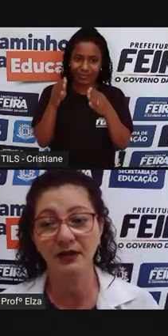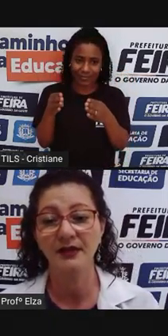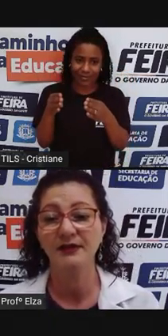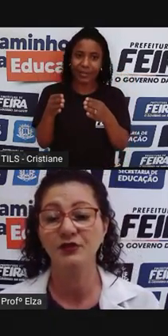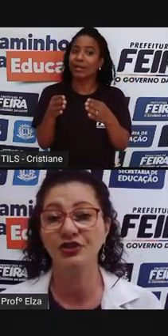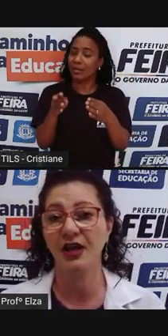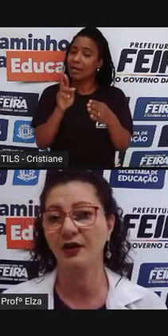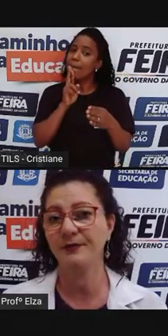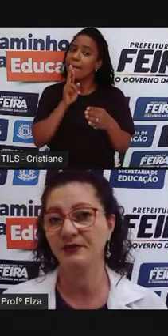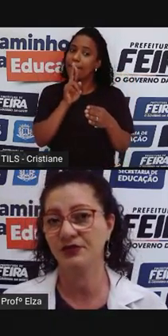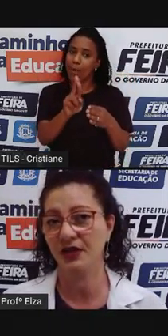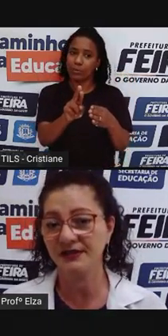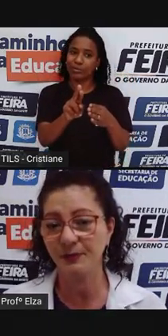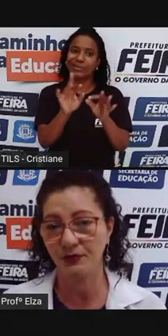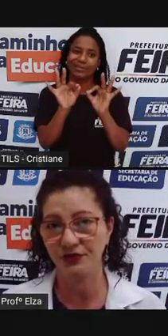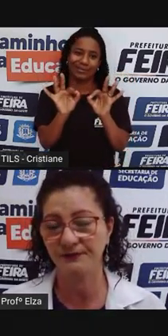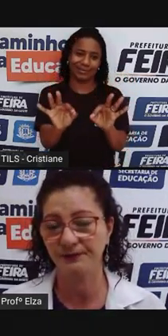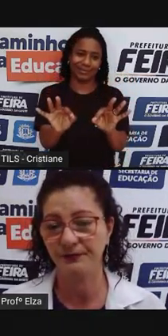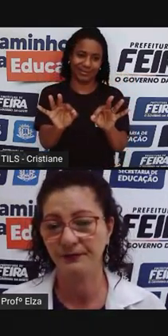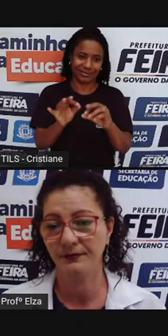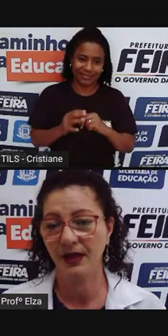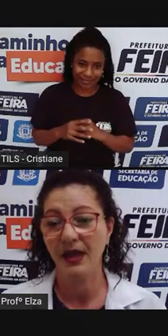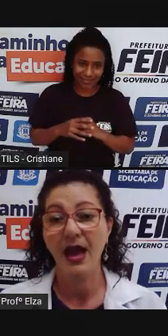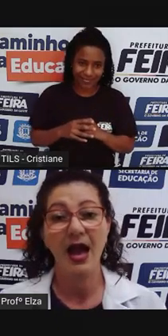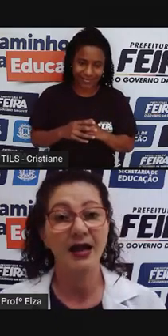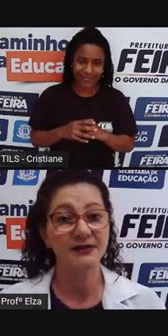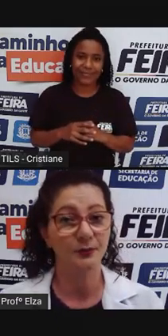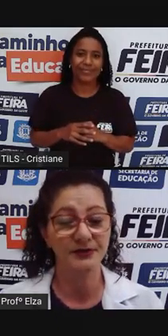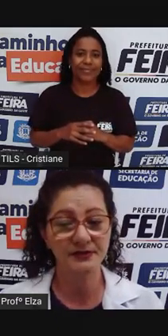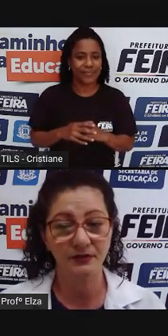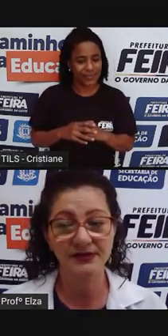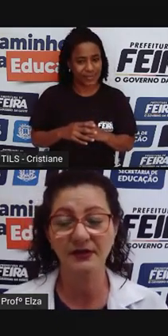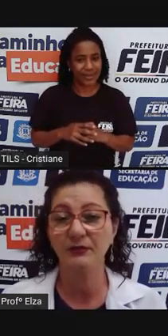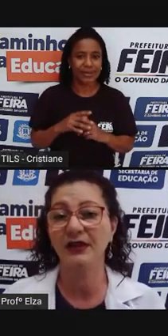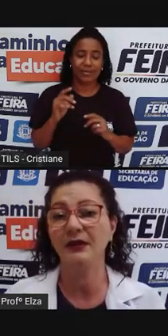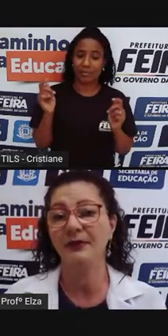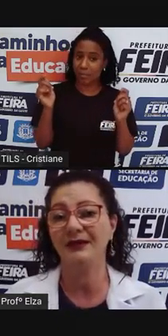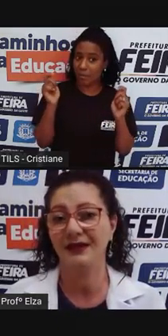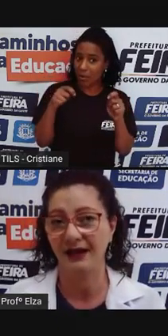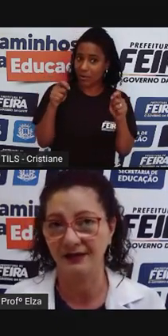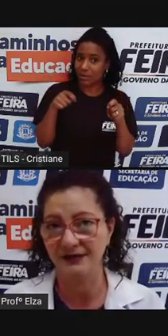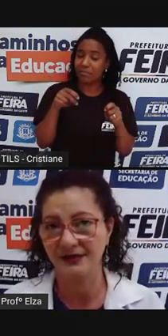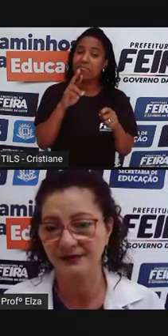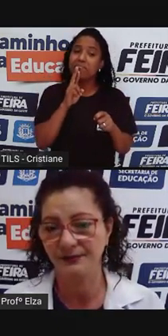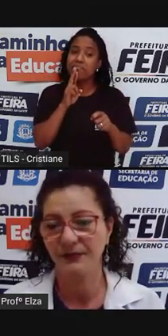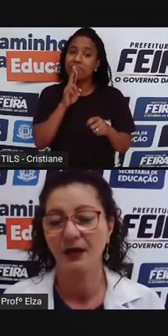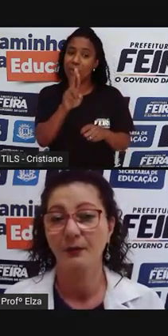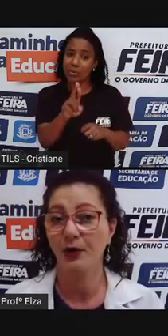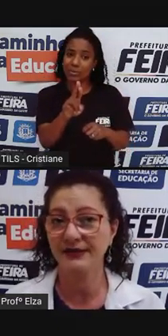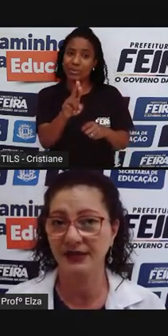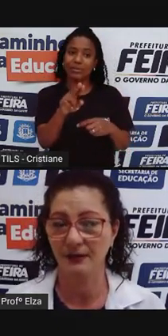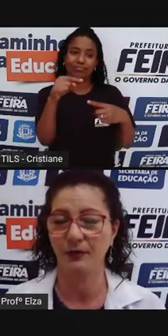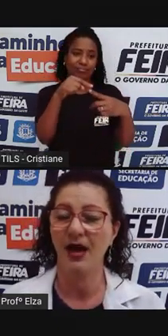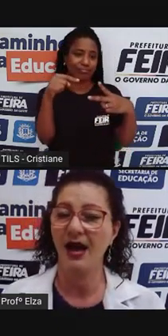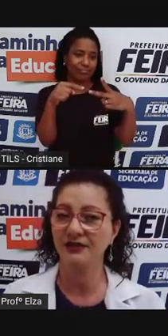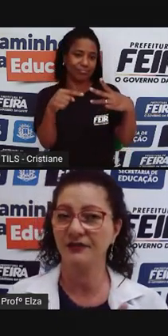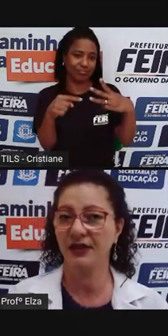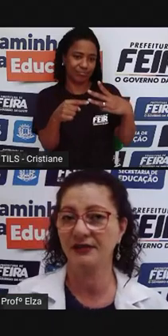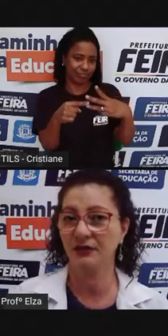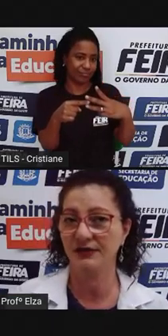pergunta, sugere opções de resposta. As opções são limitadas. Por exemplo,